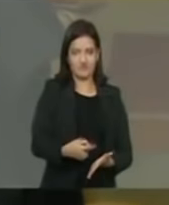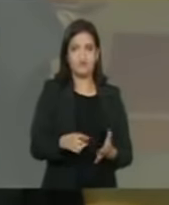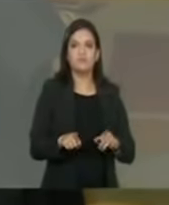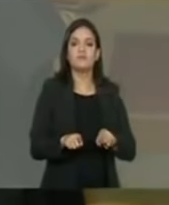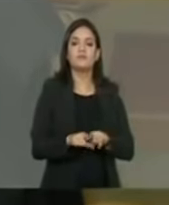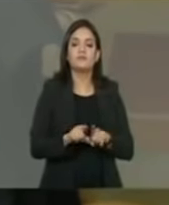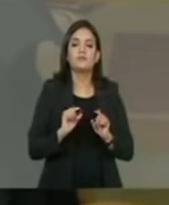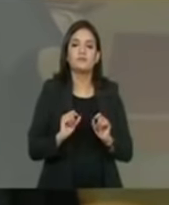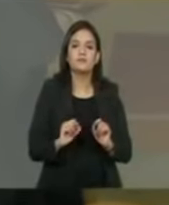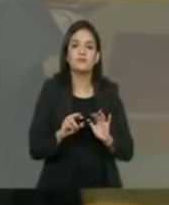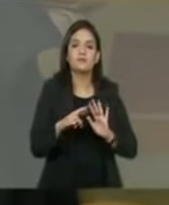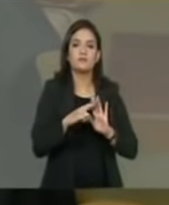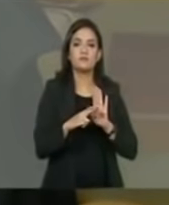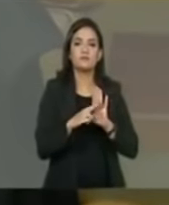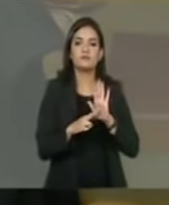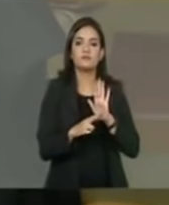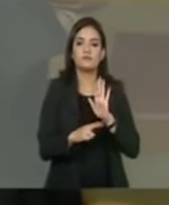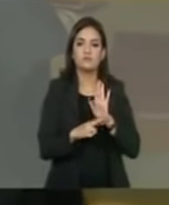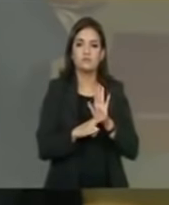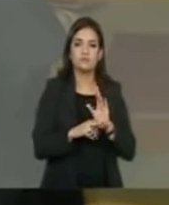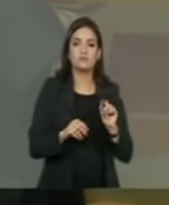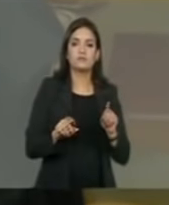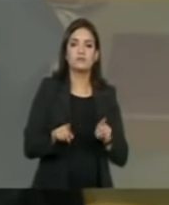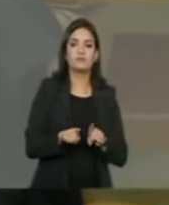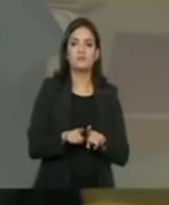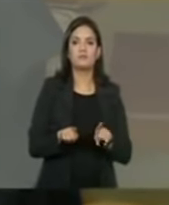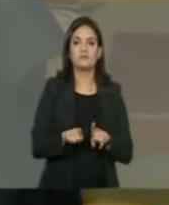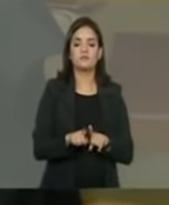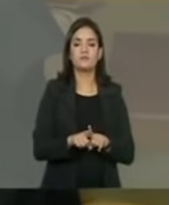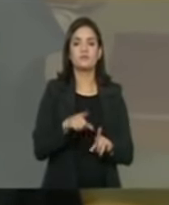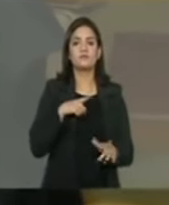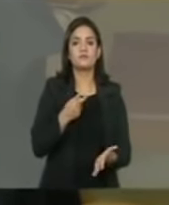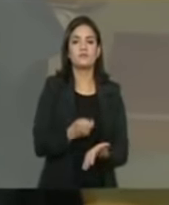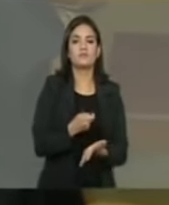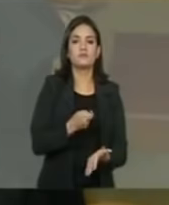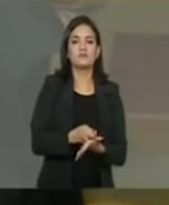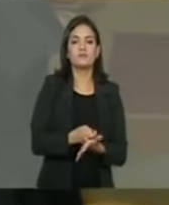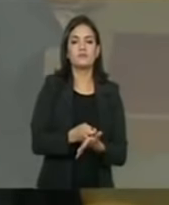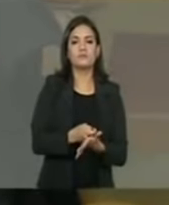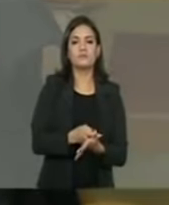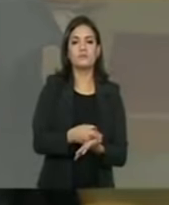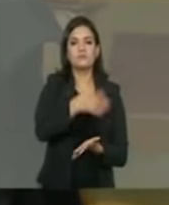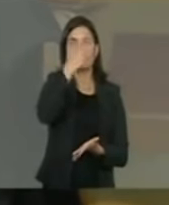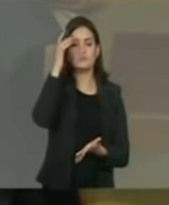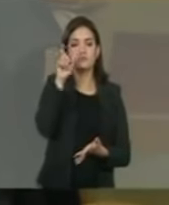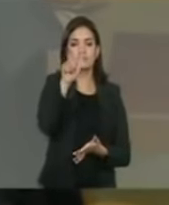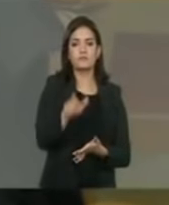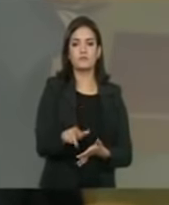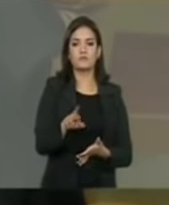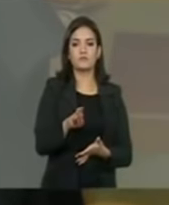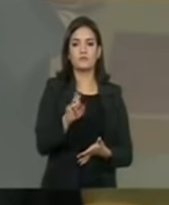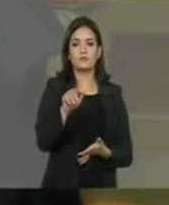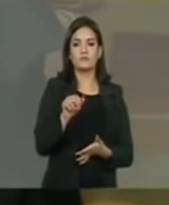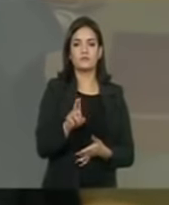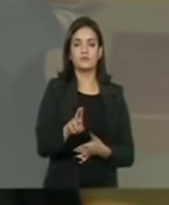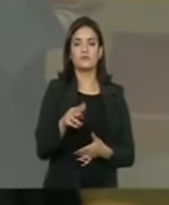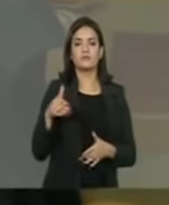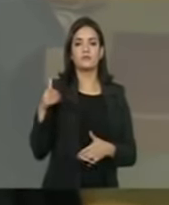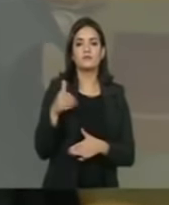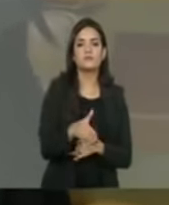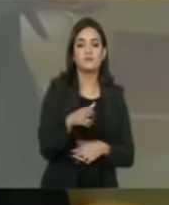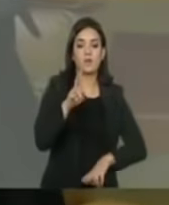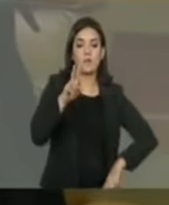legal autocraticamente impõe ao réu como efeito automático fosse de uma prisão em